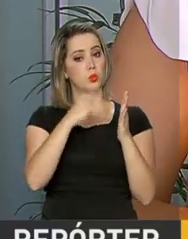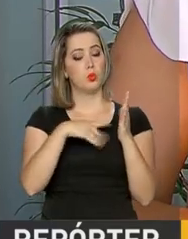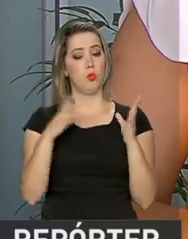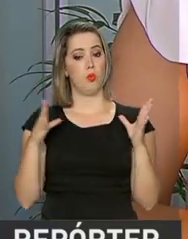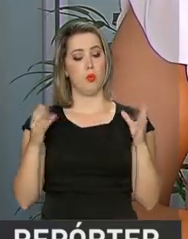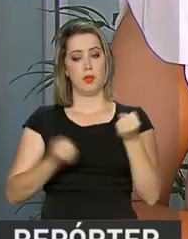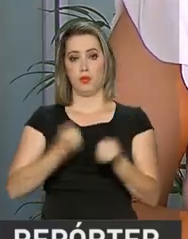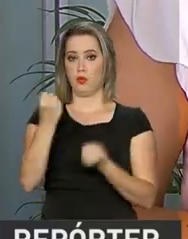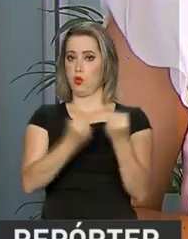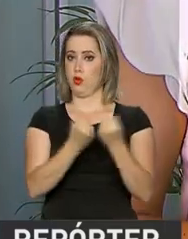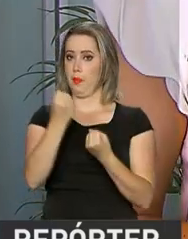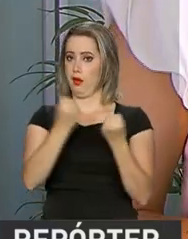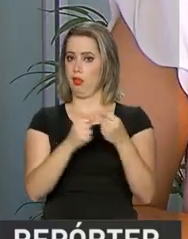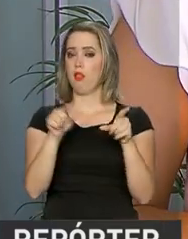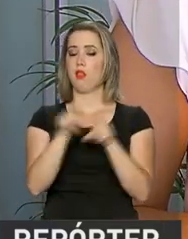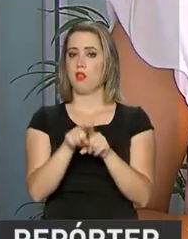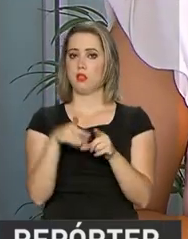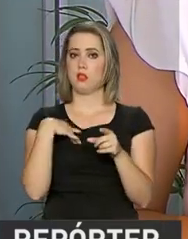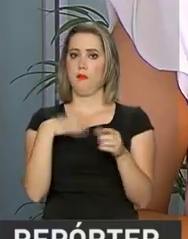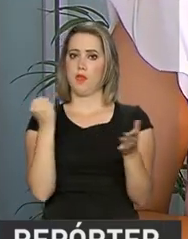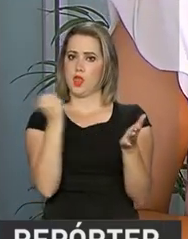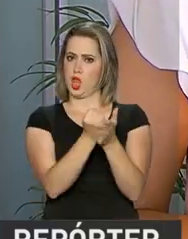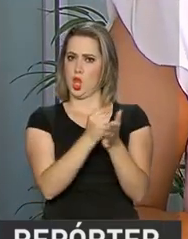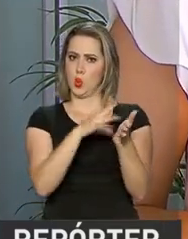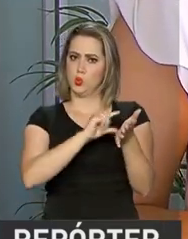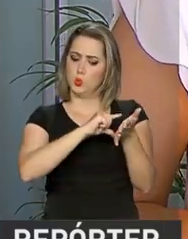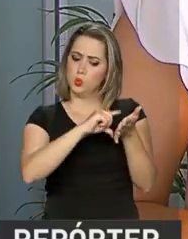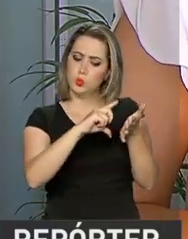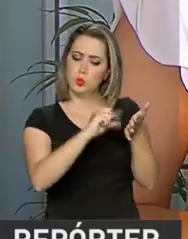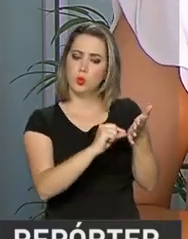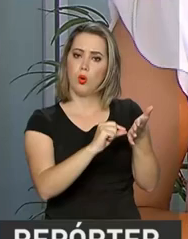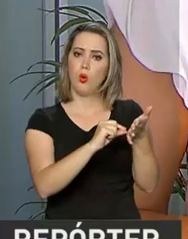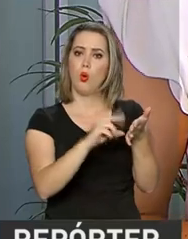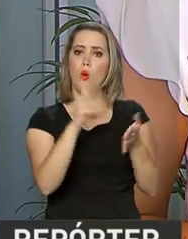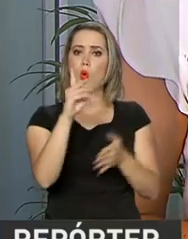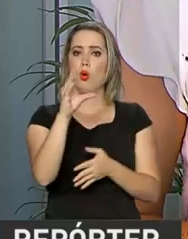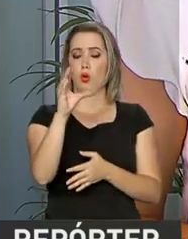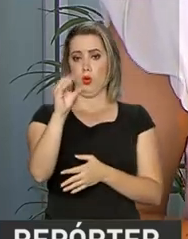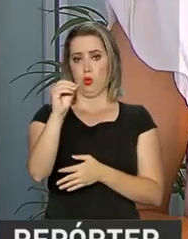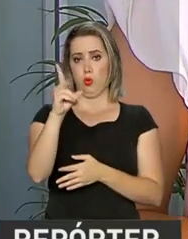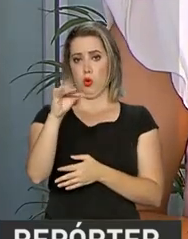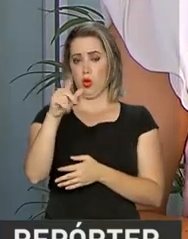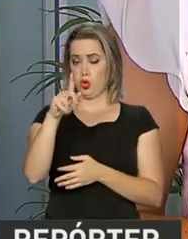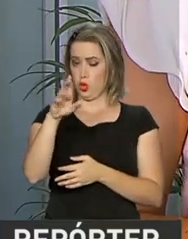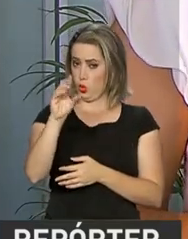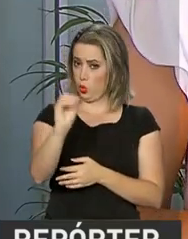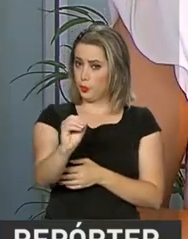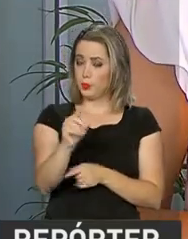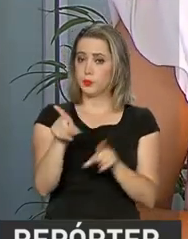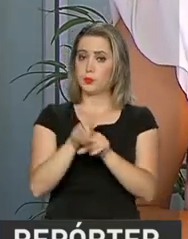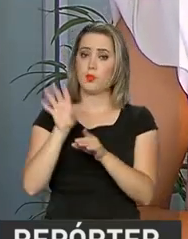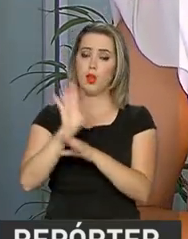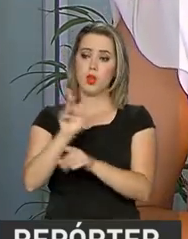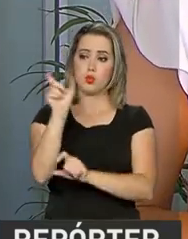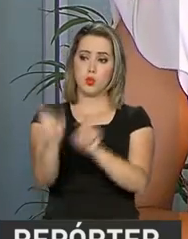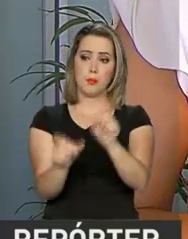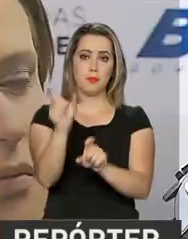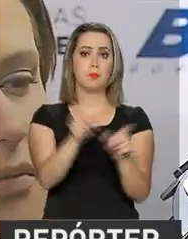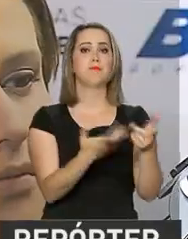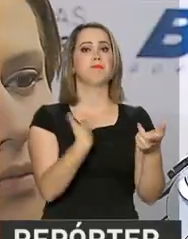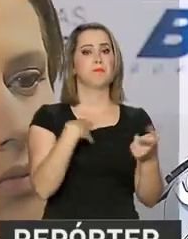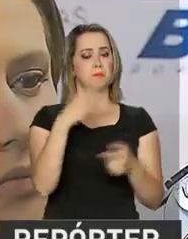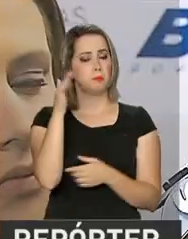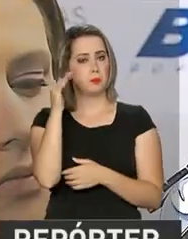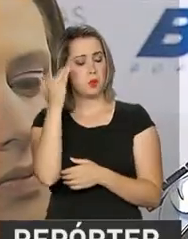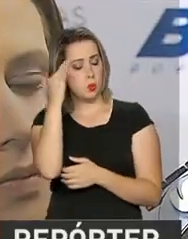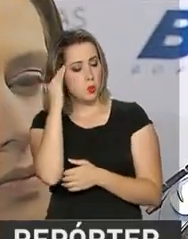ter um código digital que dificulta A falsificação isso beneficia o cidadão o comerciante facilita o trabalho da polícia o